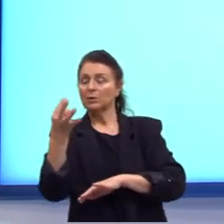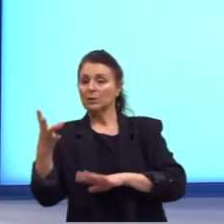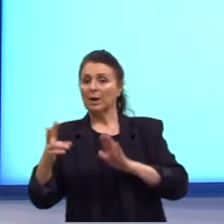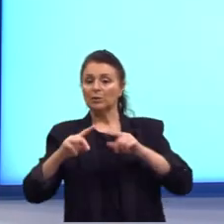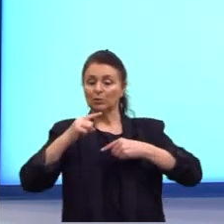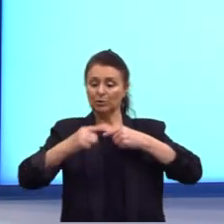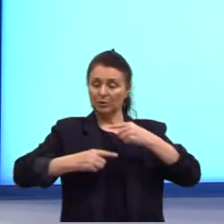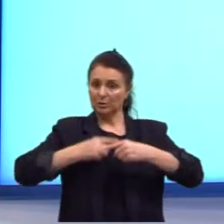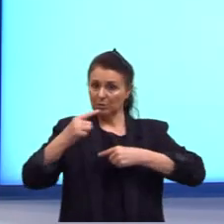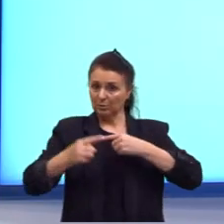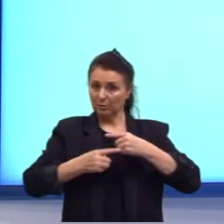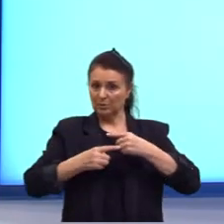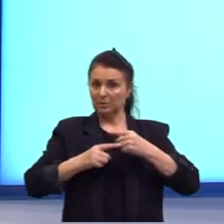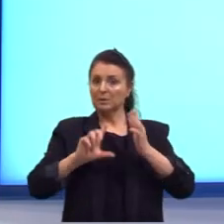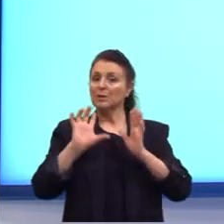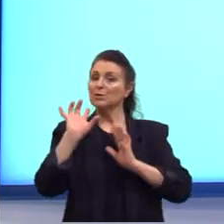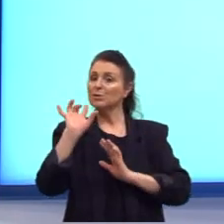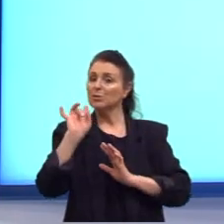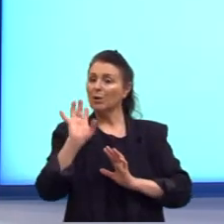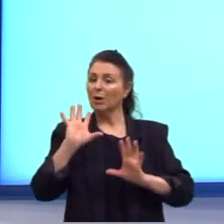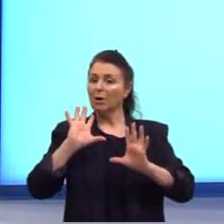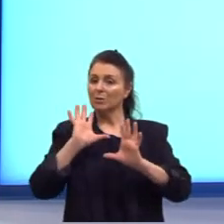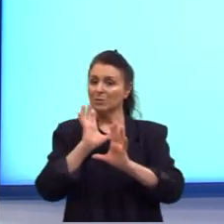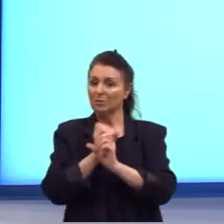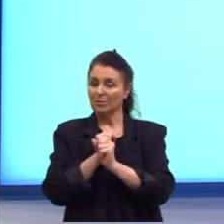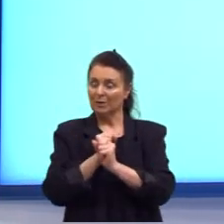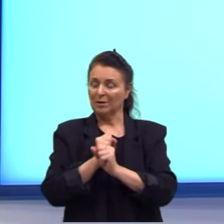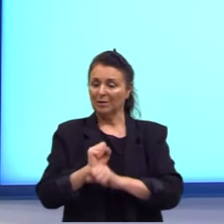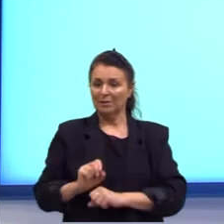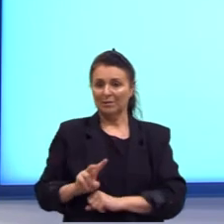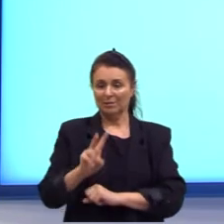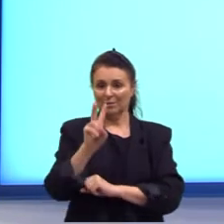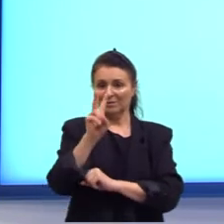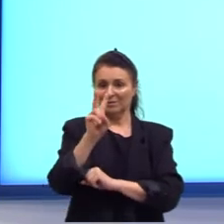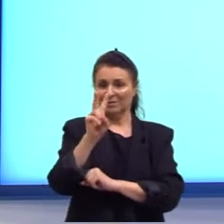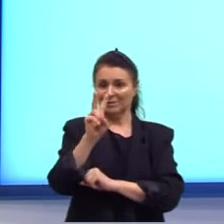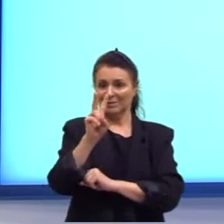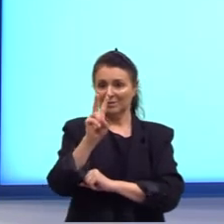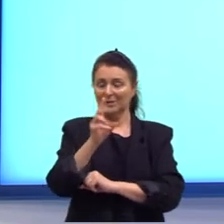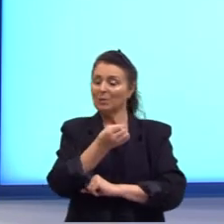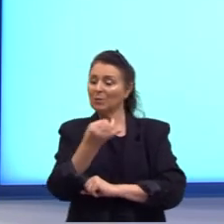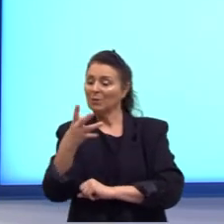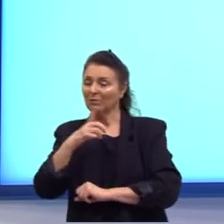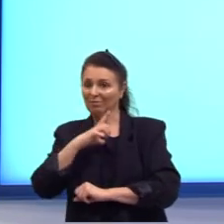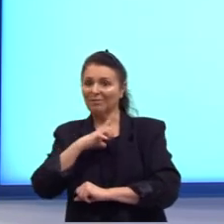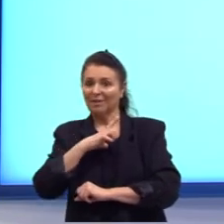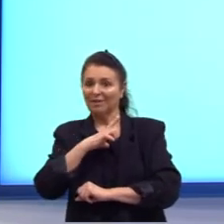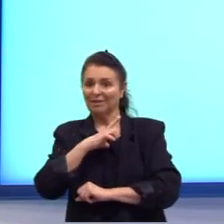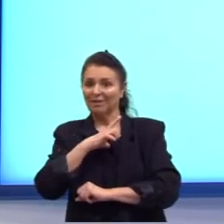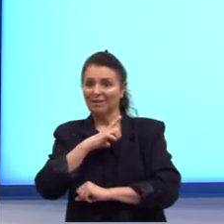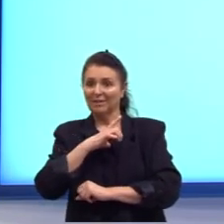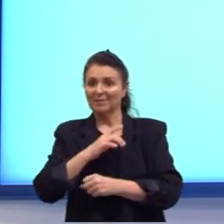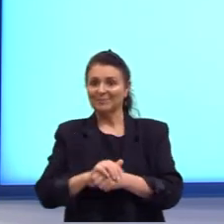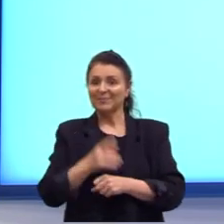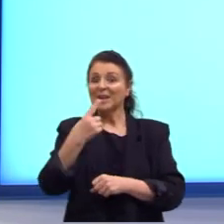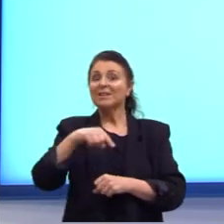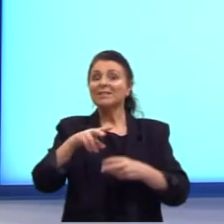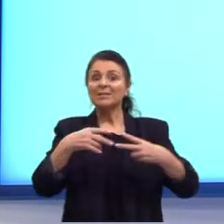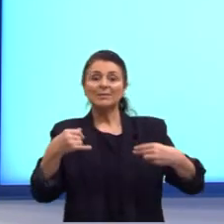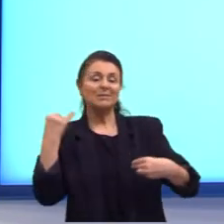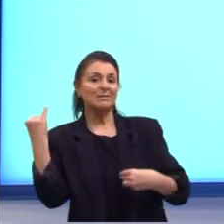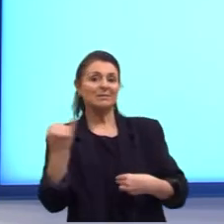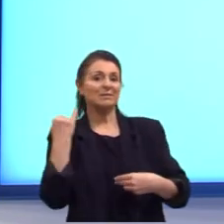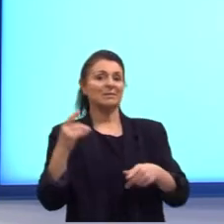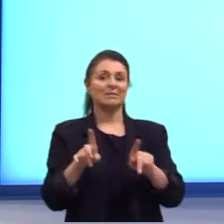E aí é só somar tá esses valores quanto quando você estiver e outra